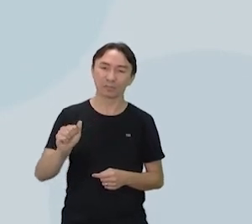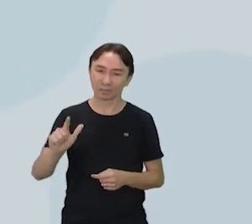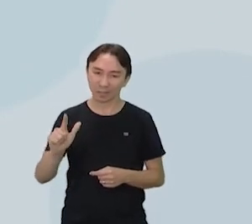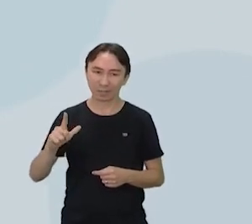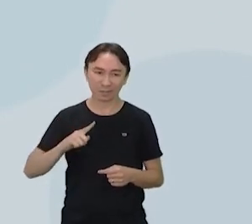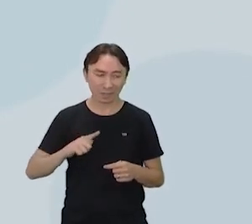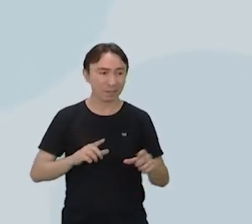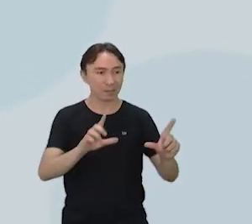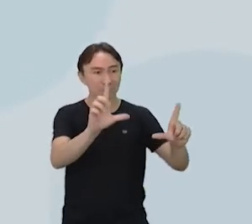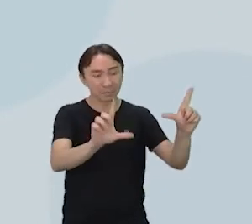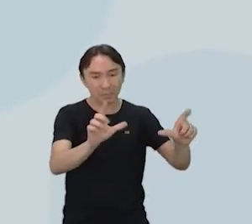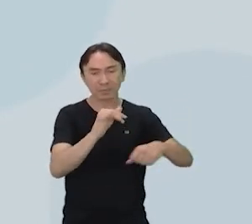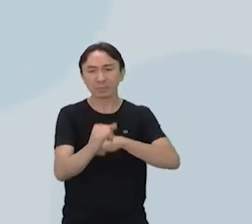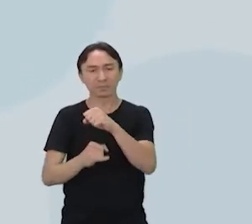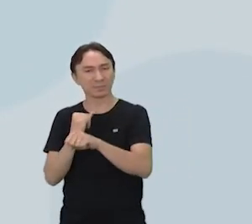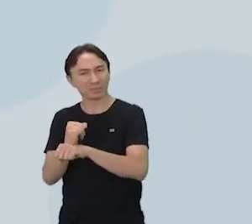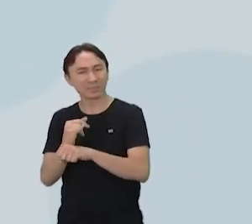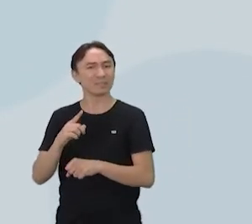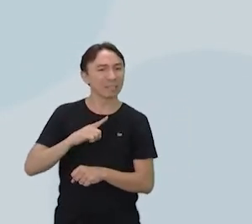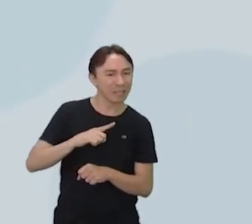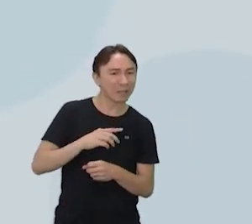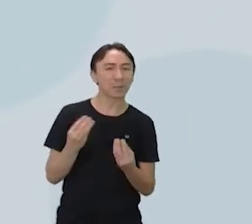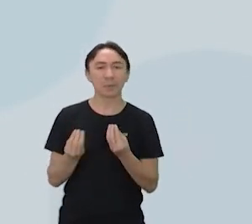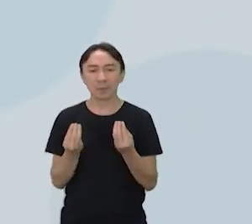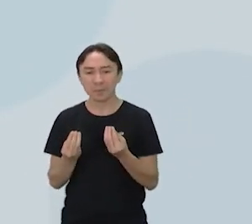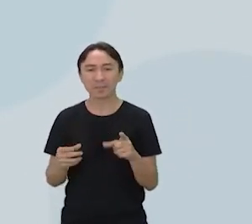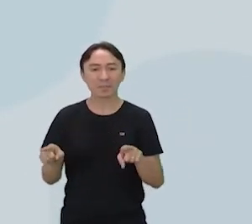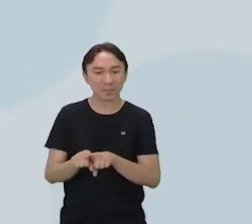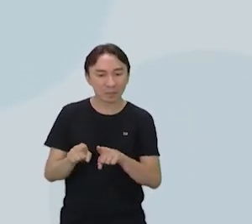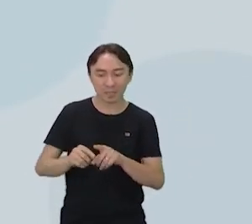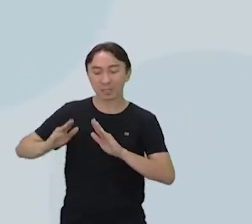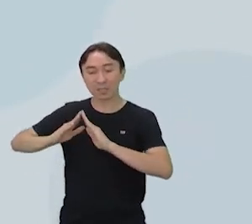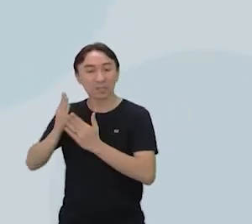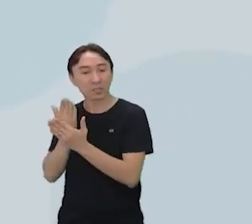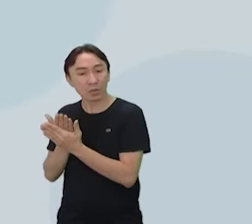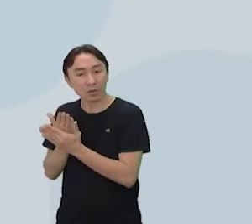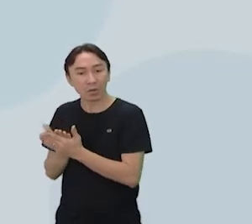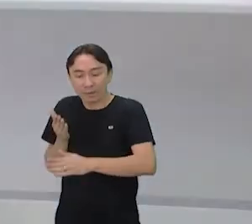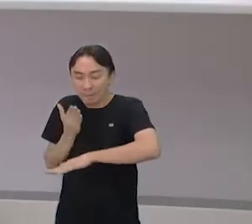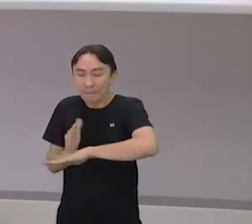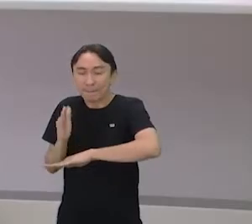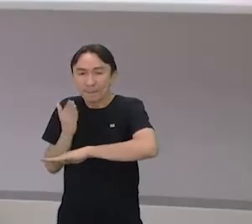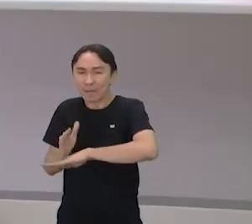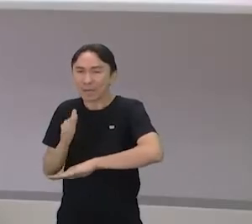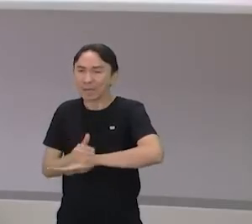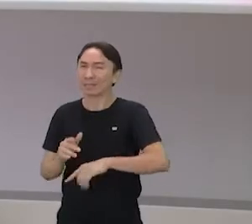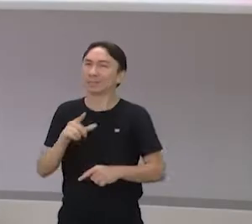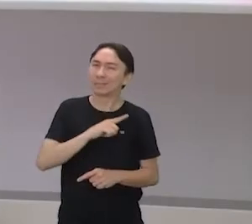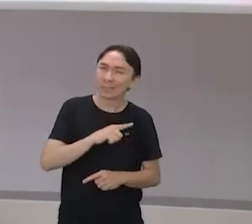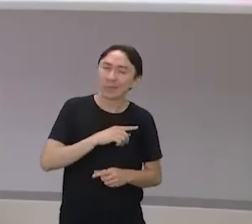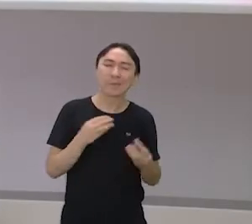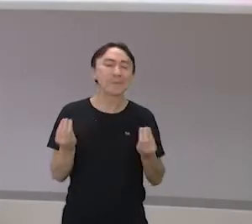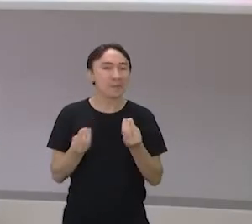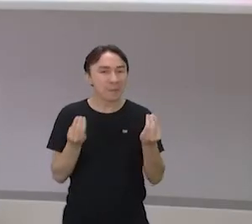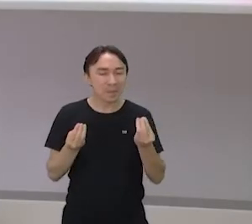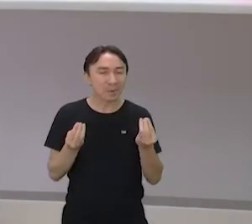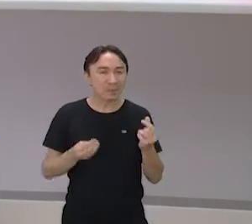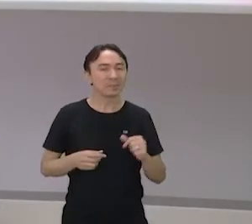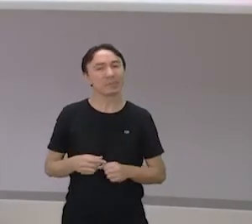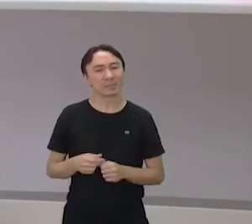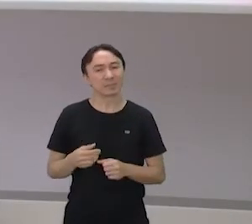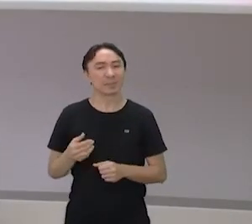da prática do futsal na escola. Como eu disse, essa é uma aula de retomada SEI, em que nós aplicamos no momento em que estávamos